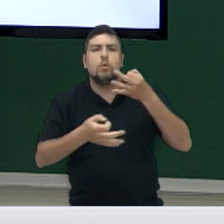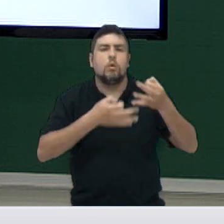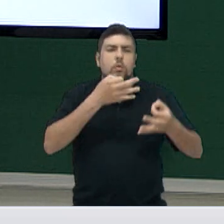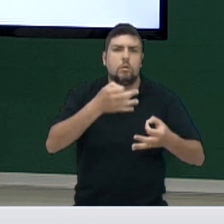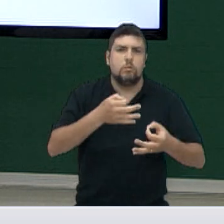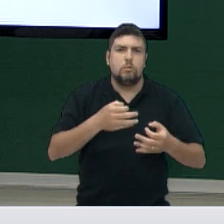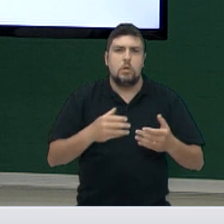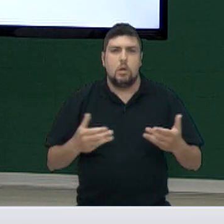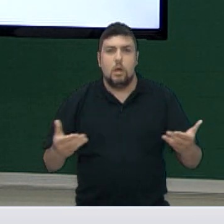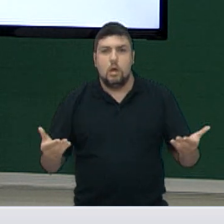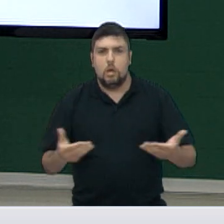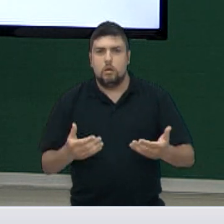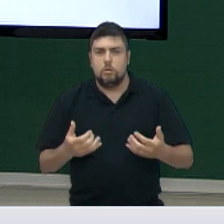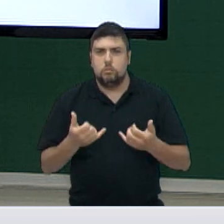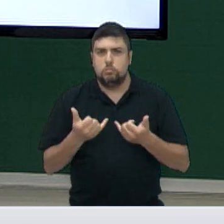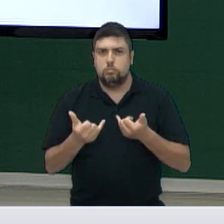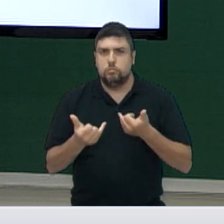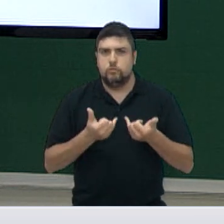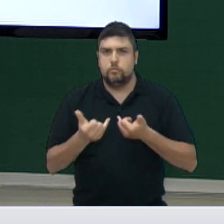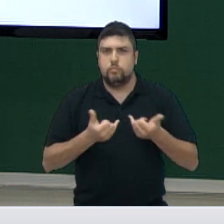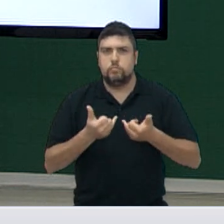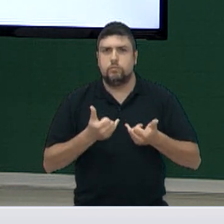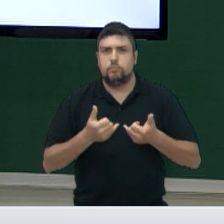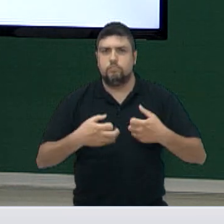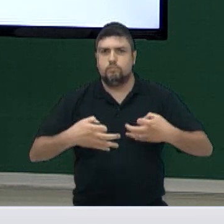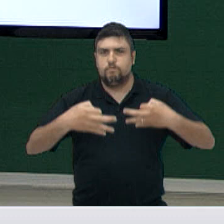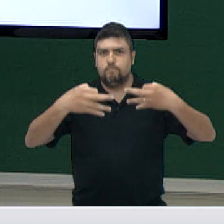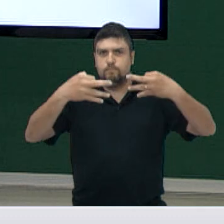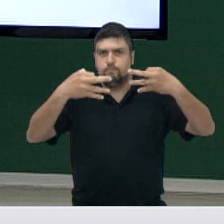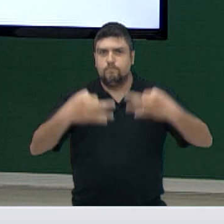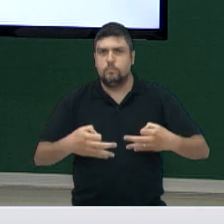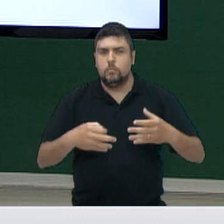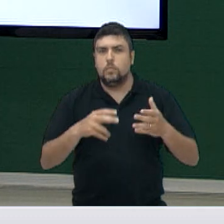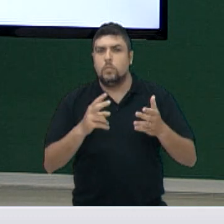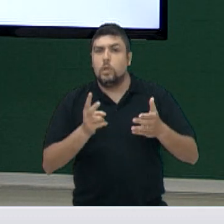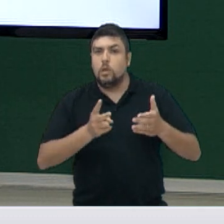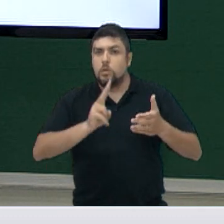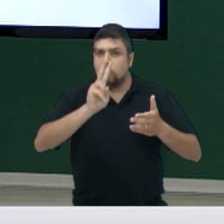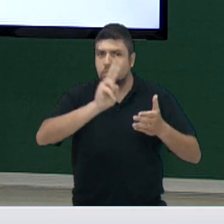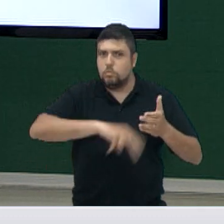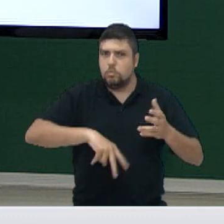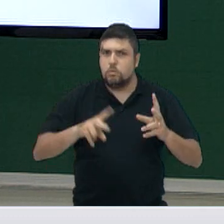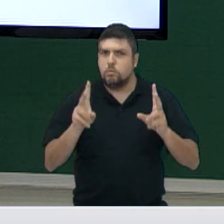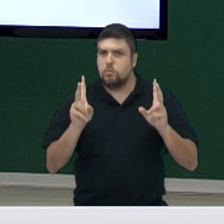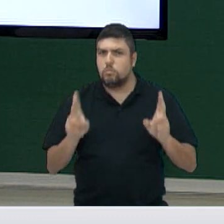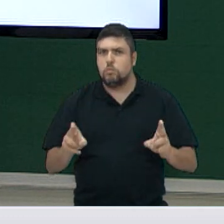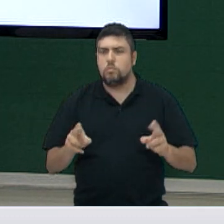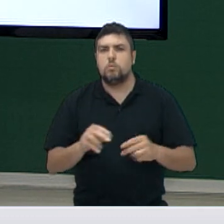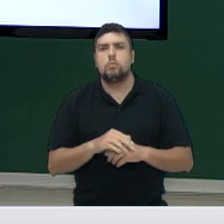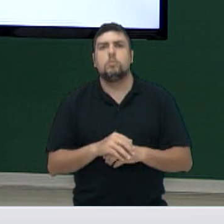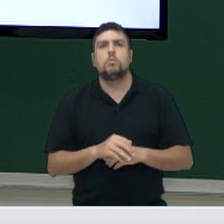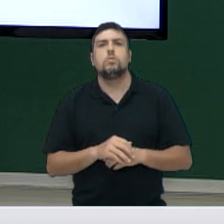dizia. Agora é uma informação, aqui tem que ser literalmente o que o texto está dizendo, né?